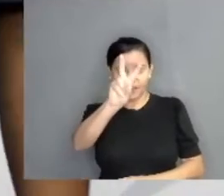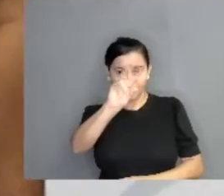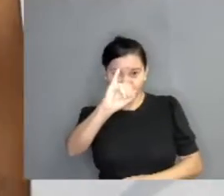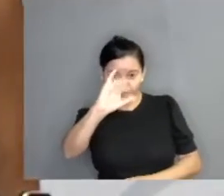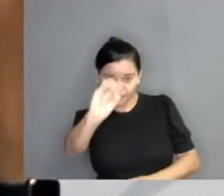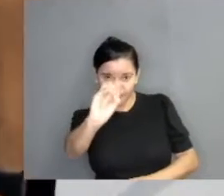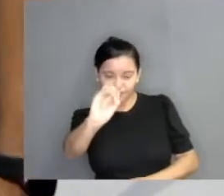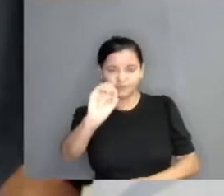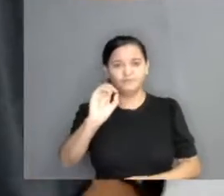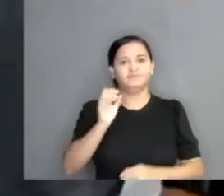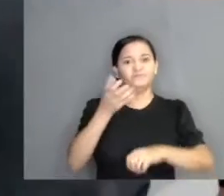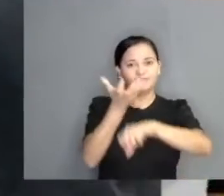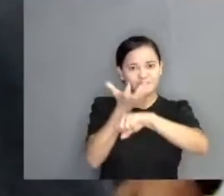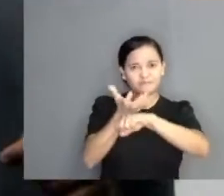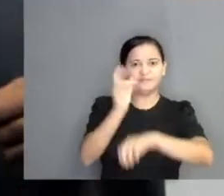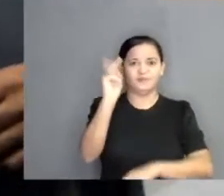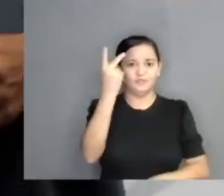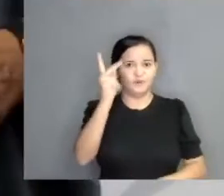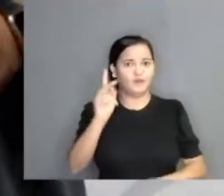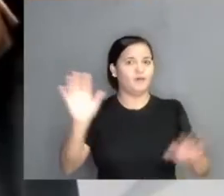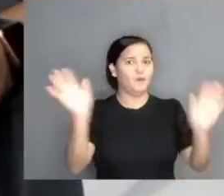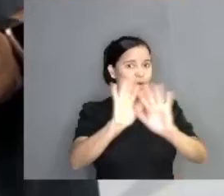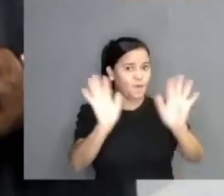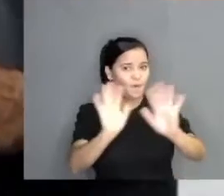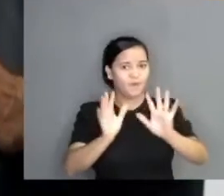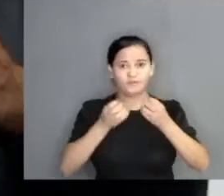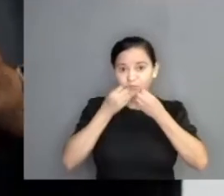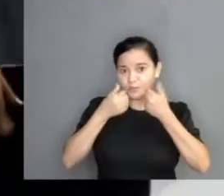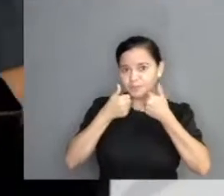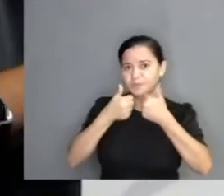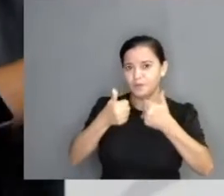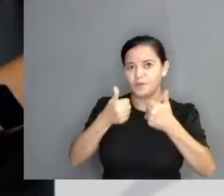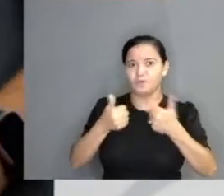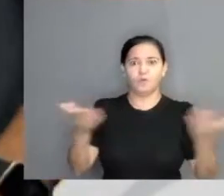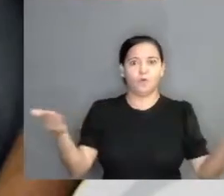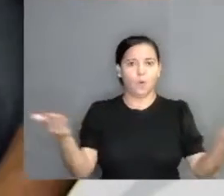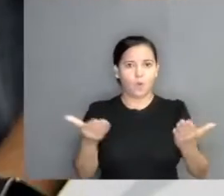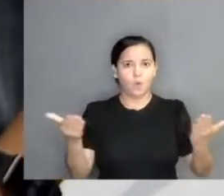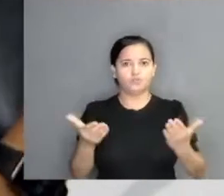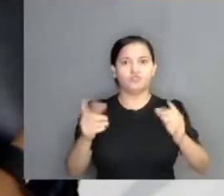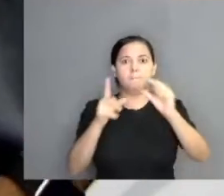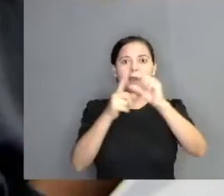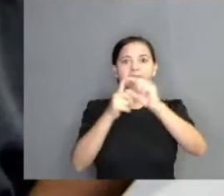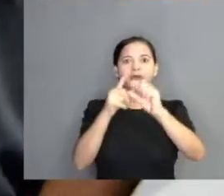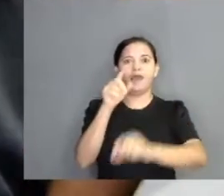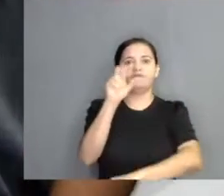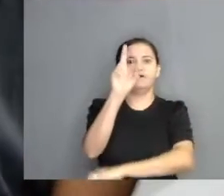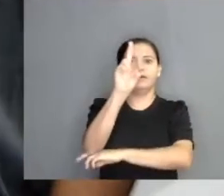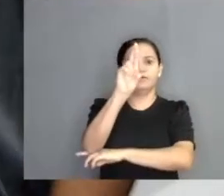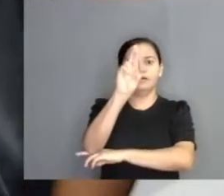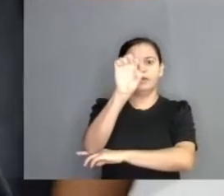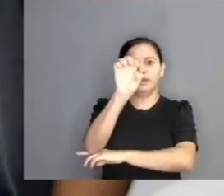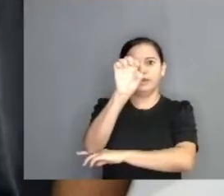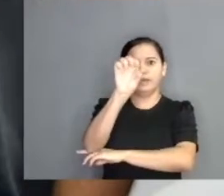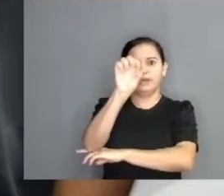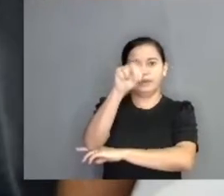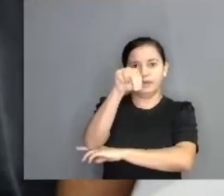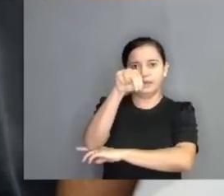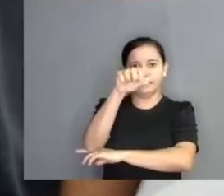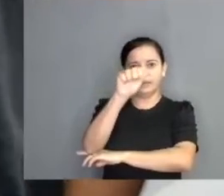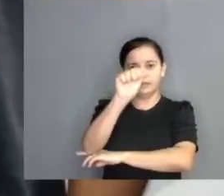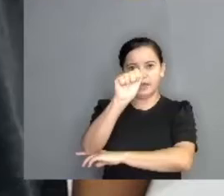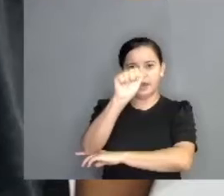Olá pessoal, como é que vocês estão? Bom, vamos trabalhar hoje a palavra renascimento, o tema